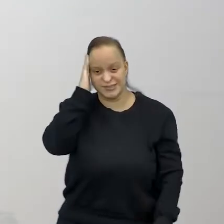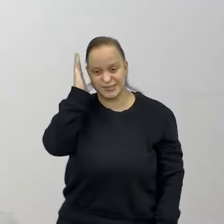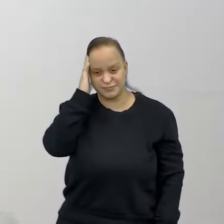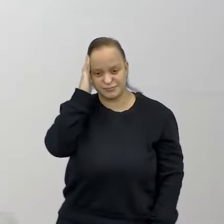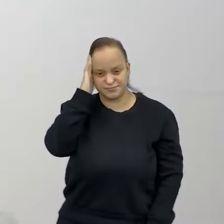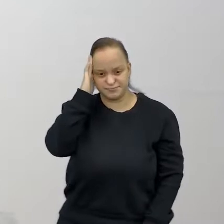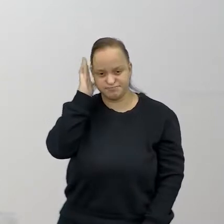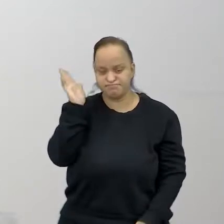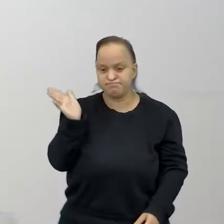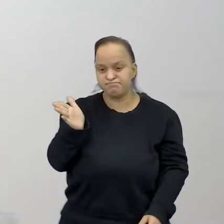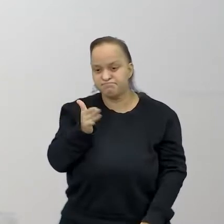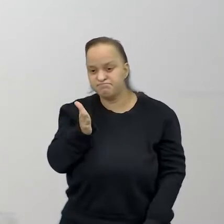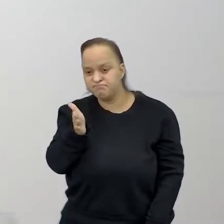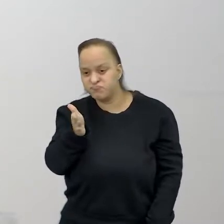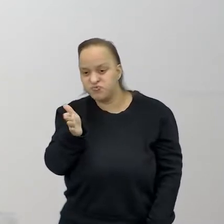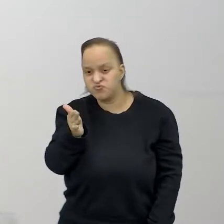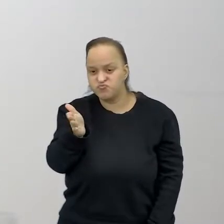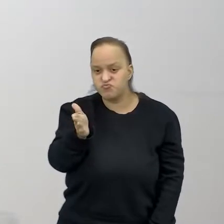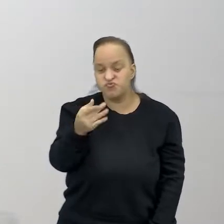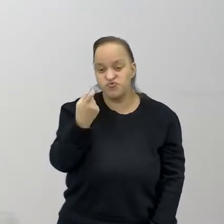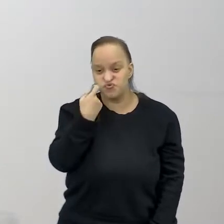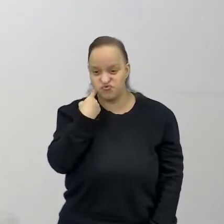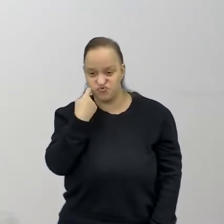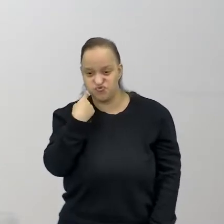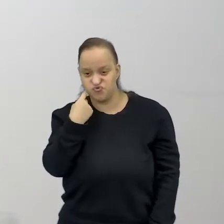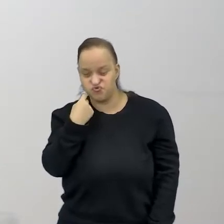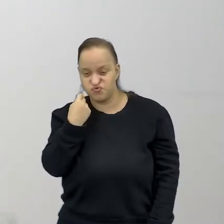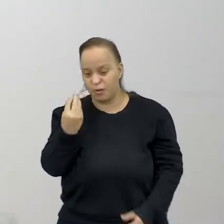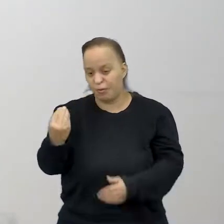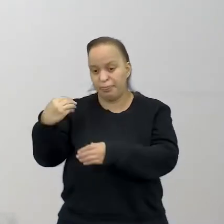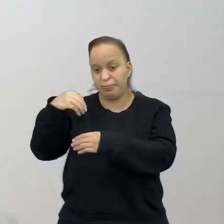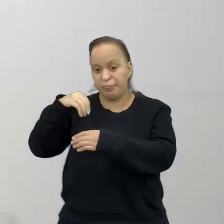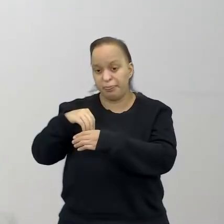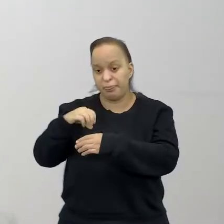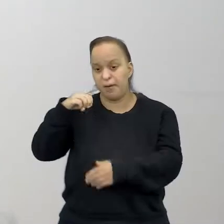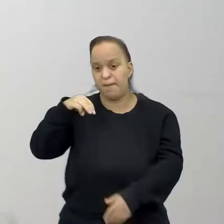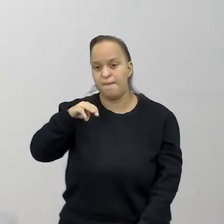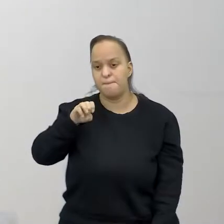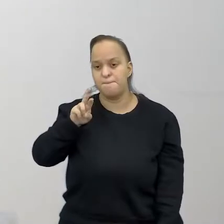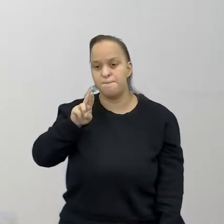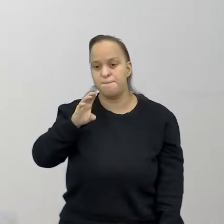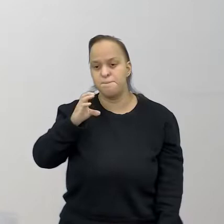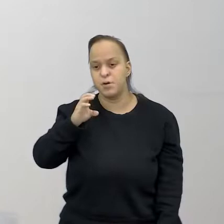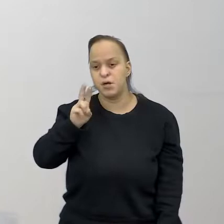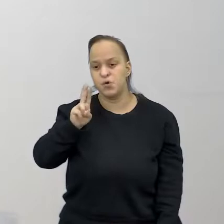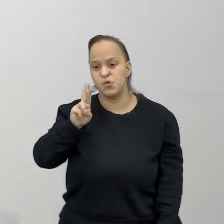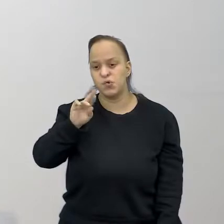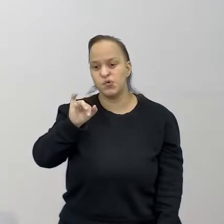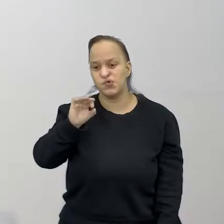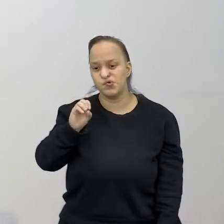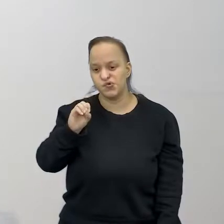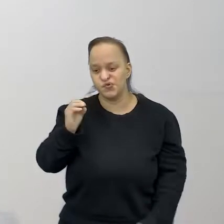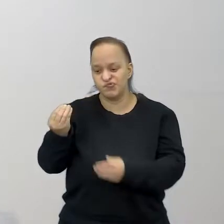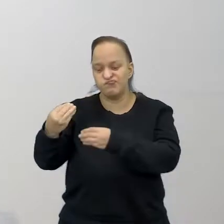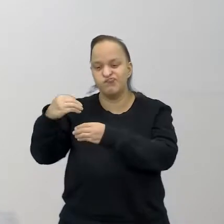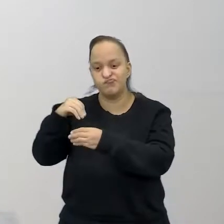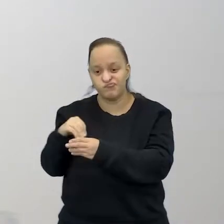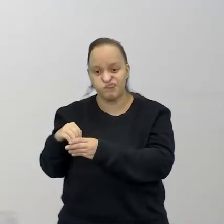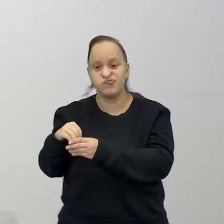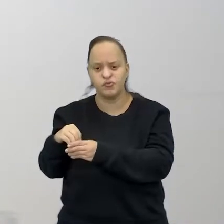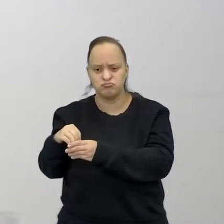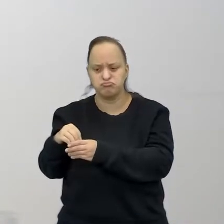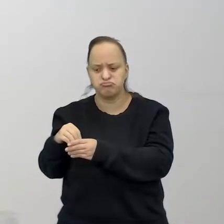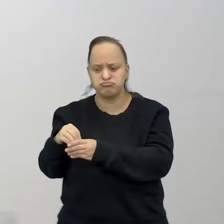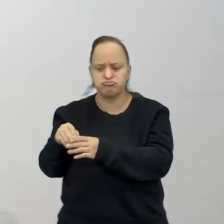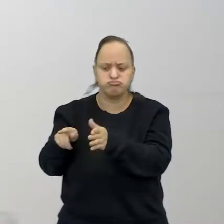mercúrio, isso você consegue ver num teste clínico. Mas quando a gente fala de transtornos e distúrbios, né, que são psicológicos, que é o que a gente vai